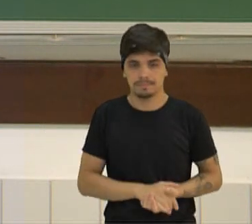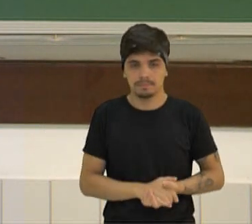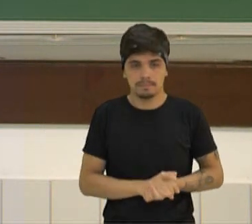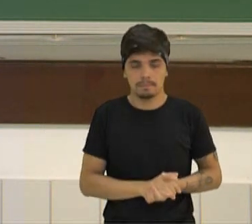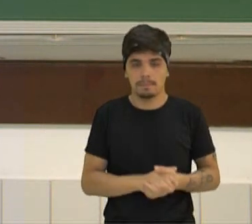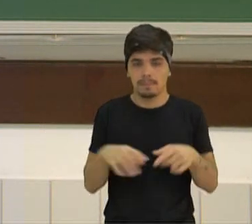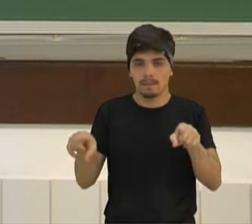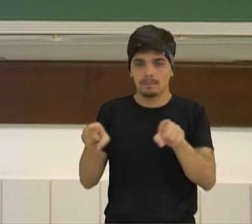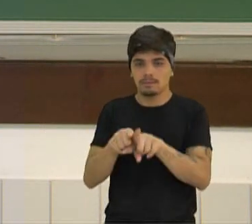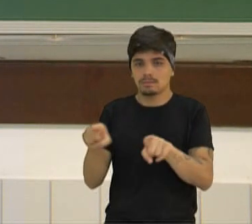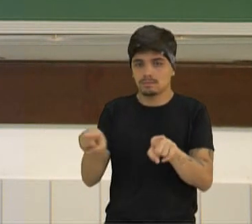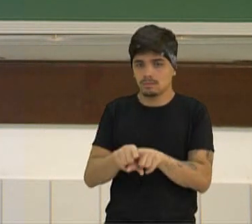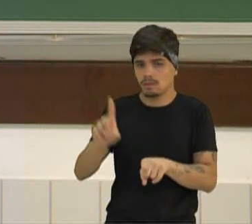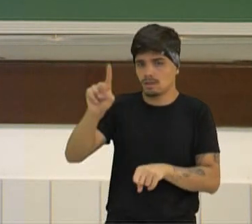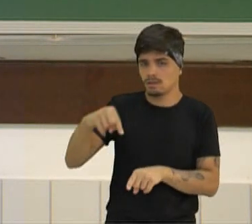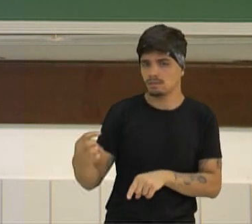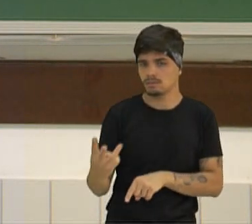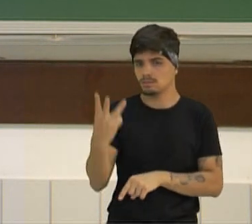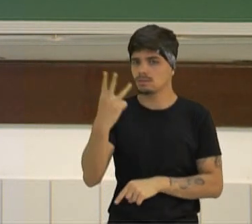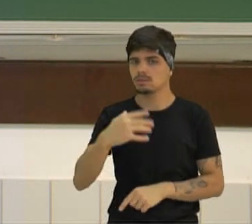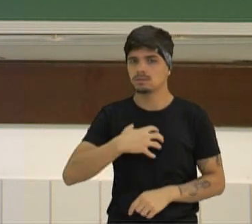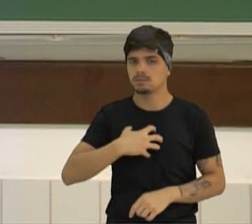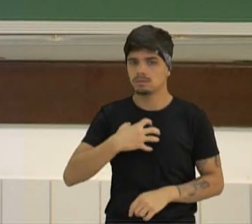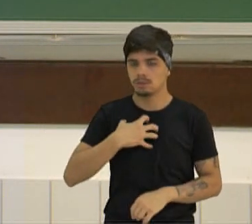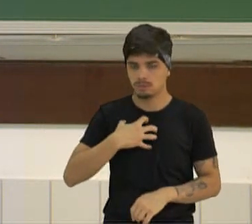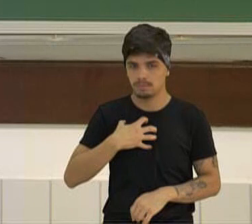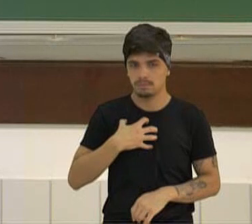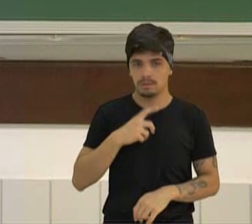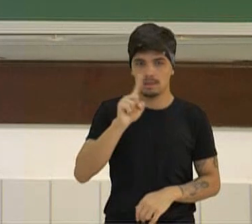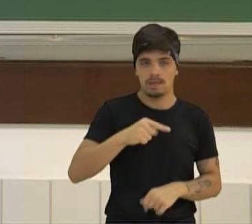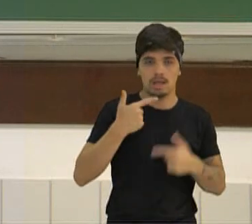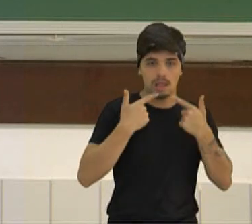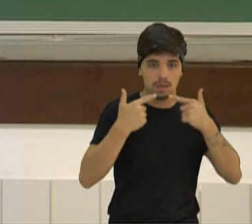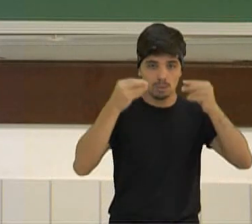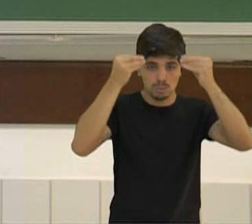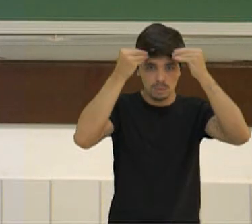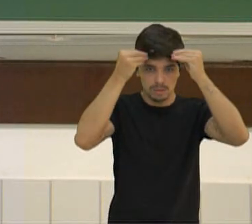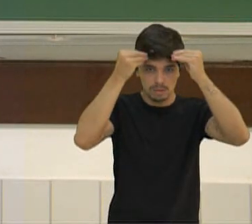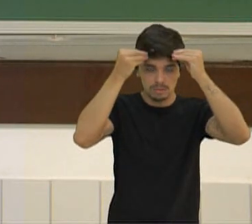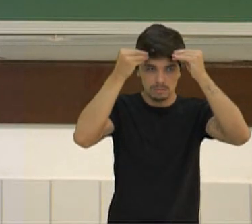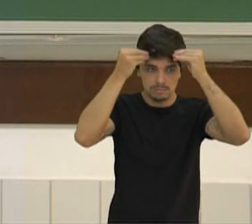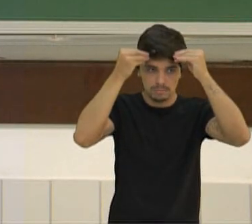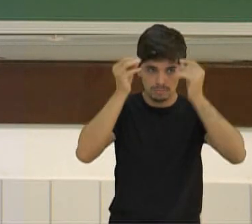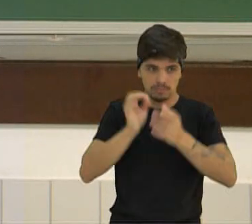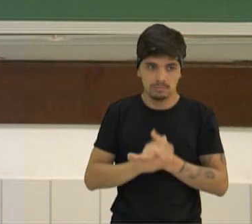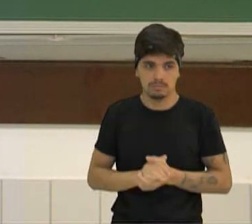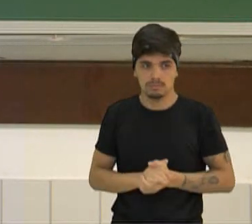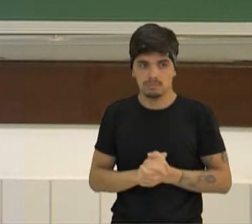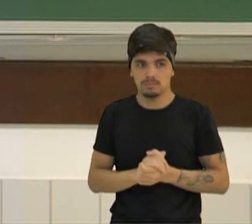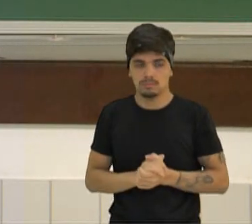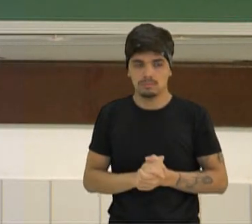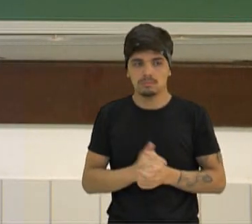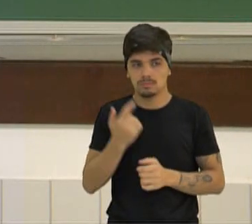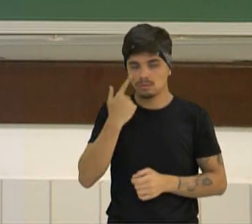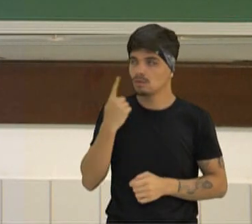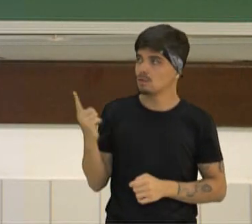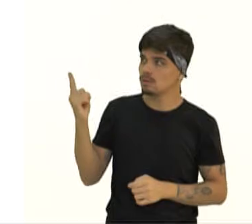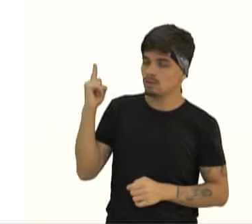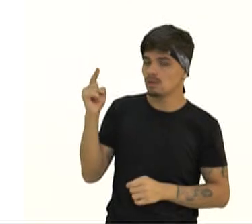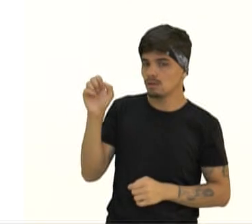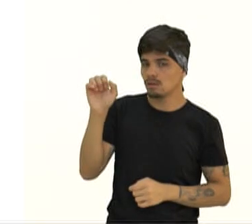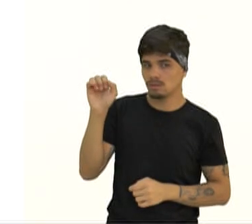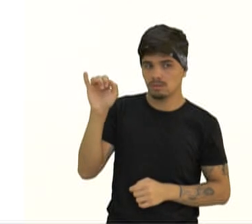E são aqui esses três sintomas que é a linguagem né olha ali a imagem as pessoas com